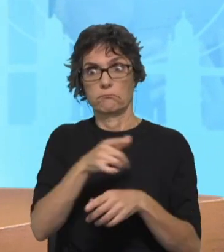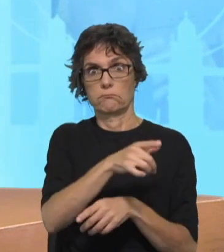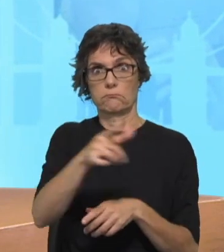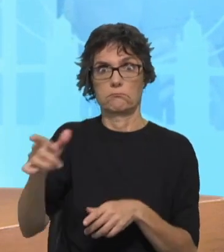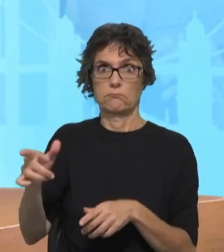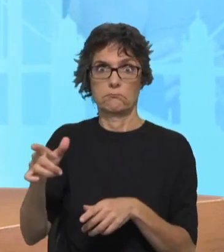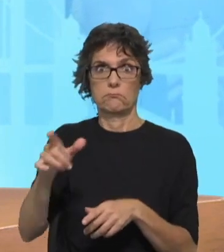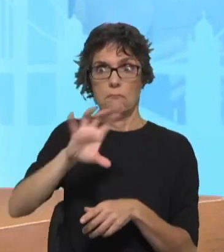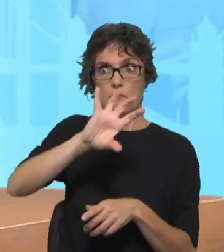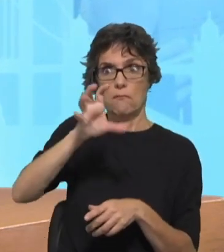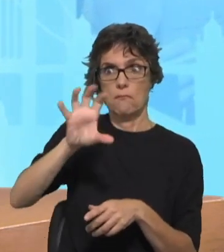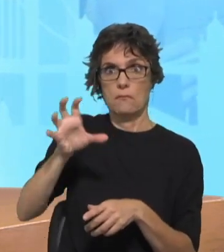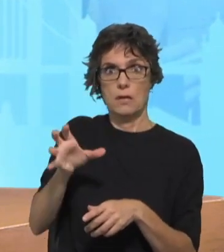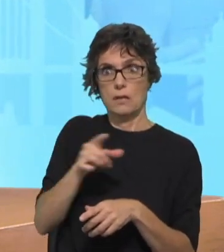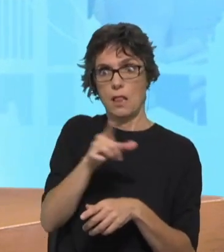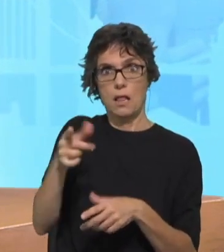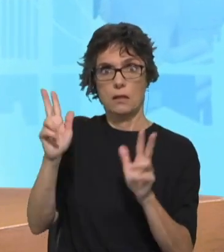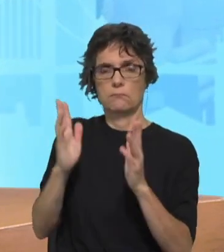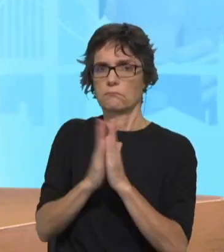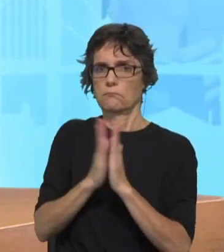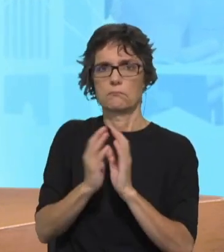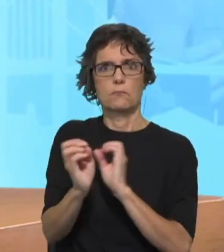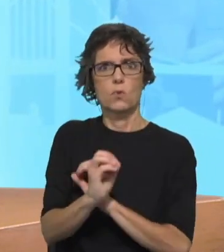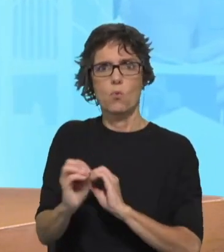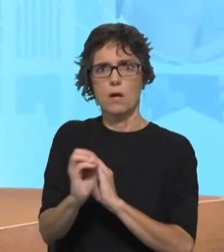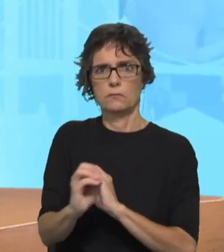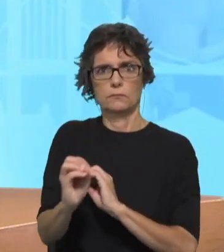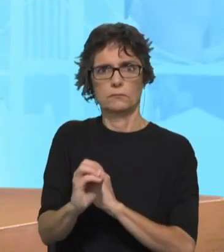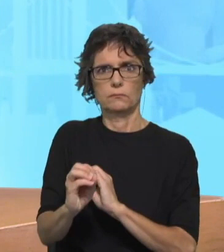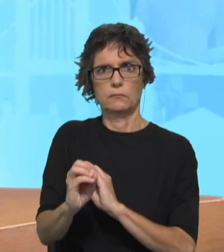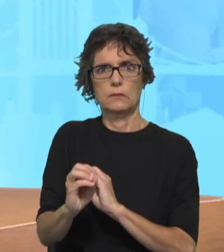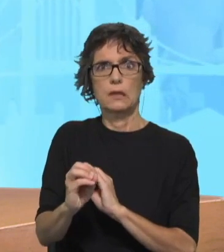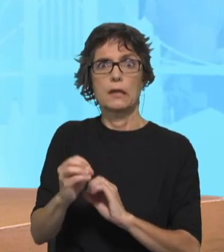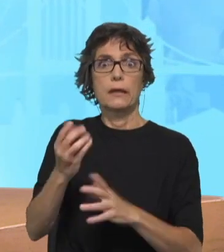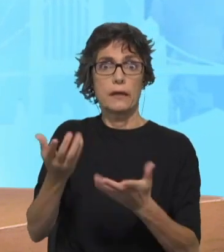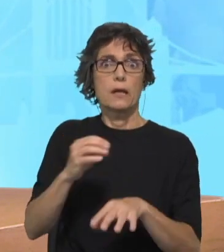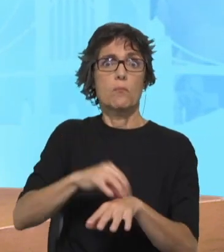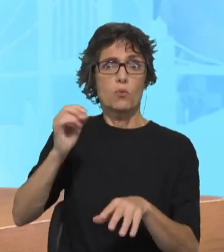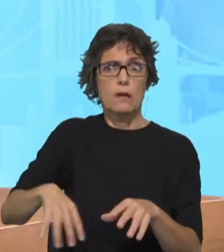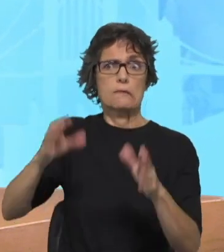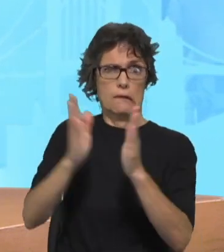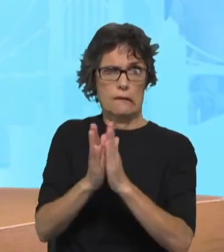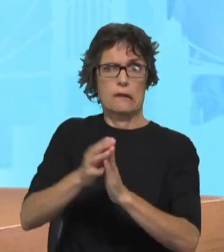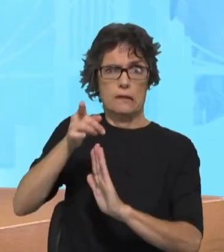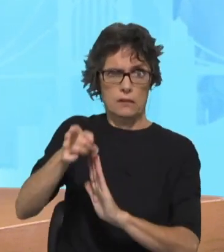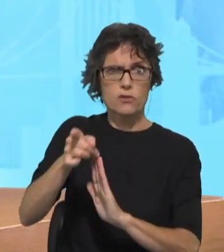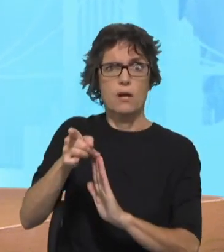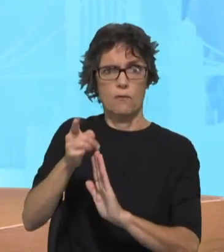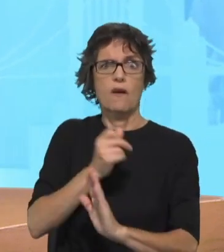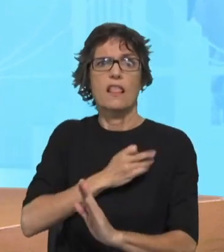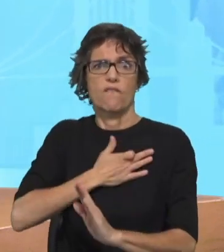em países onde não há liberdade religiosa, onde, por causa da religião, por causa da